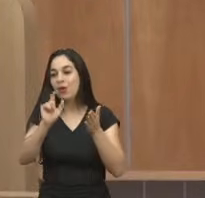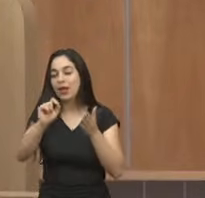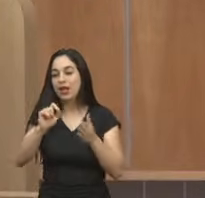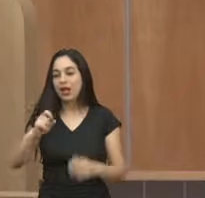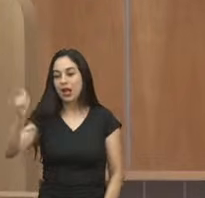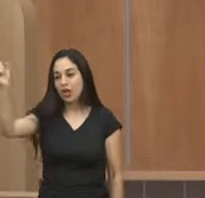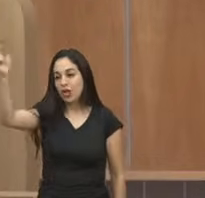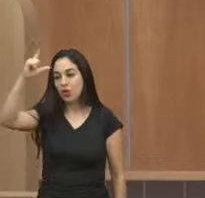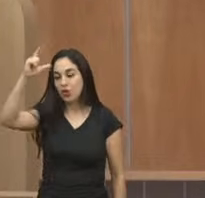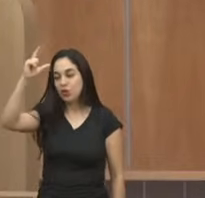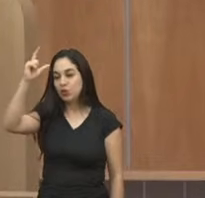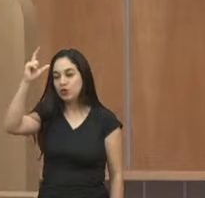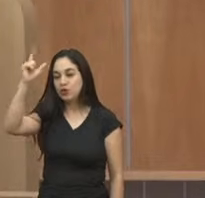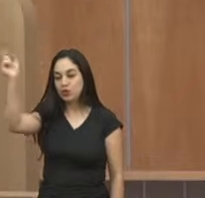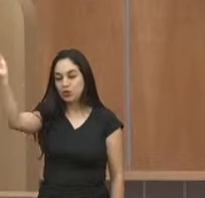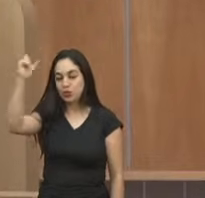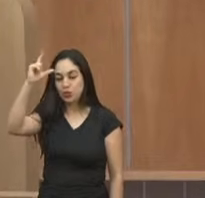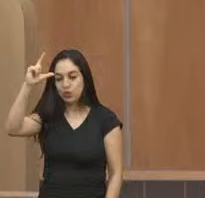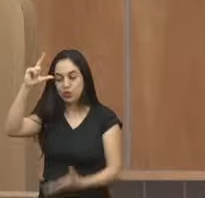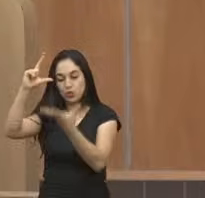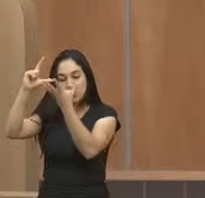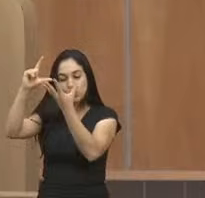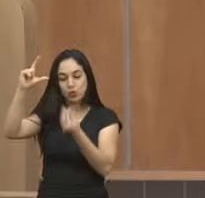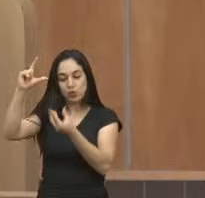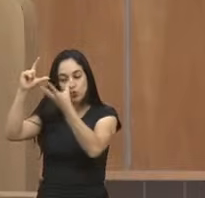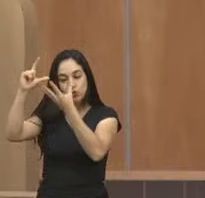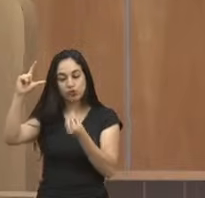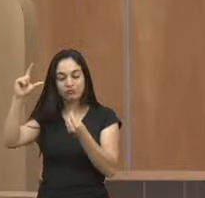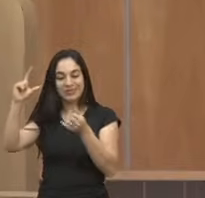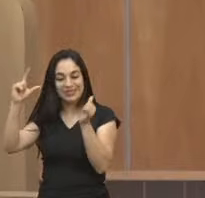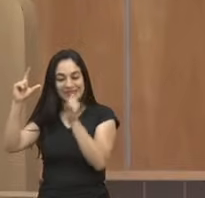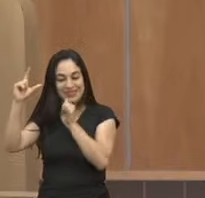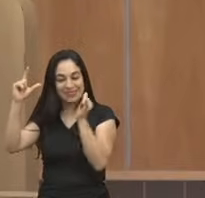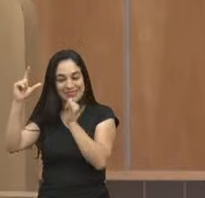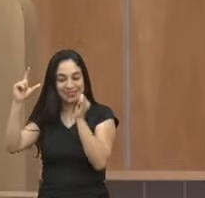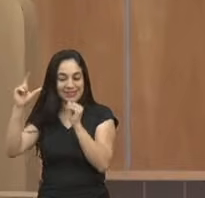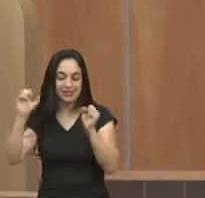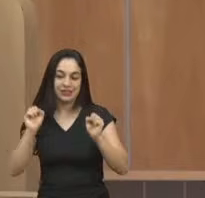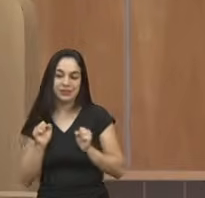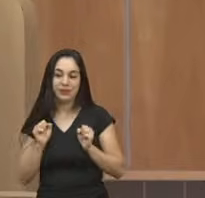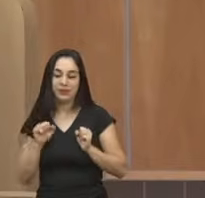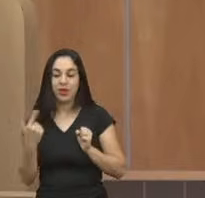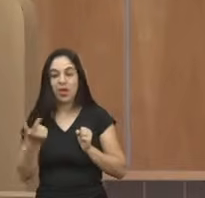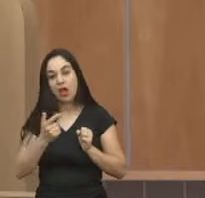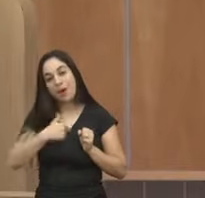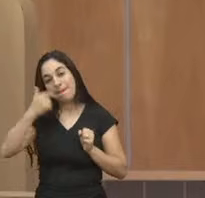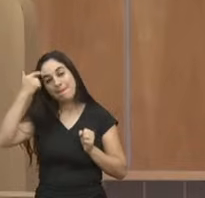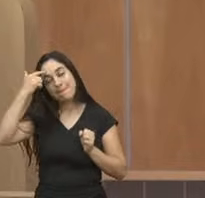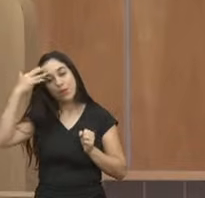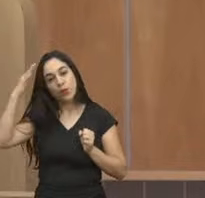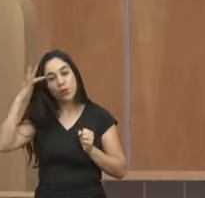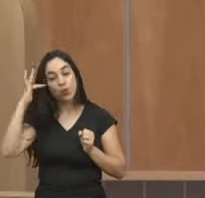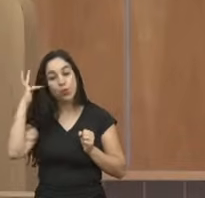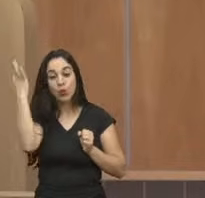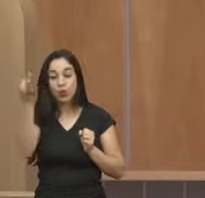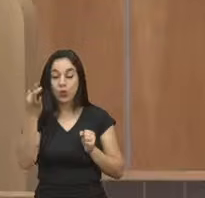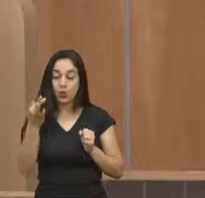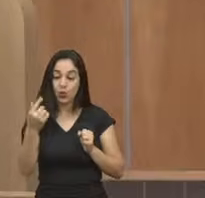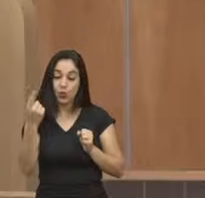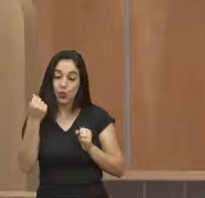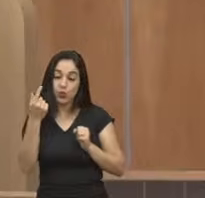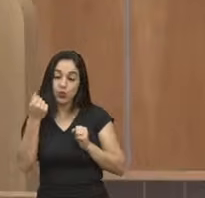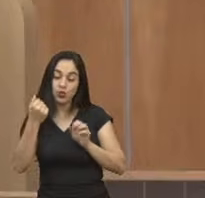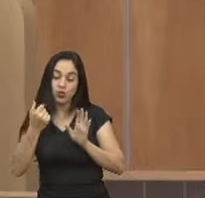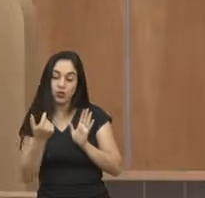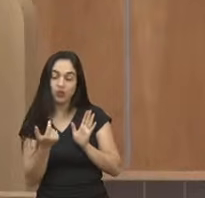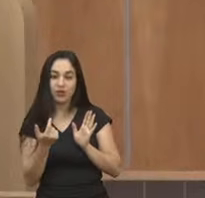investimento faz com que a gente visualize num futuro não tão distante, a gente economizar recurso público.